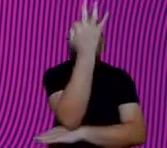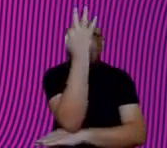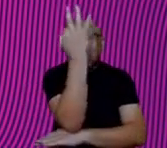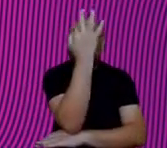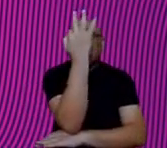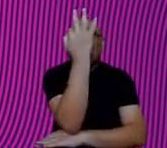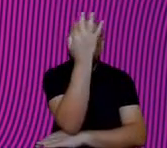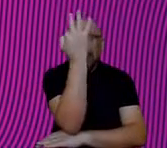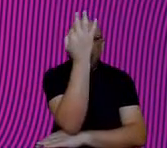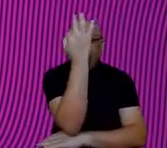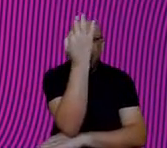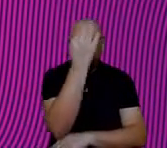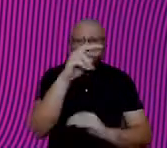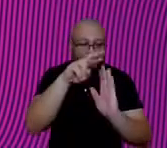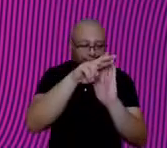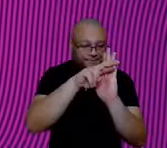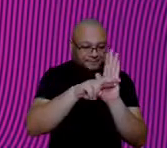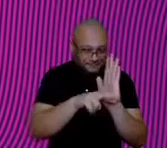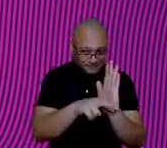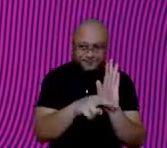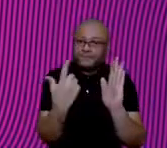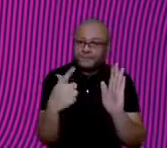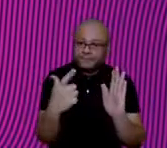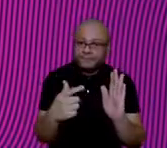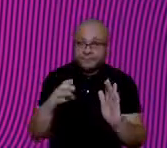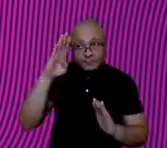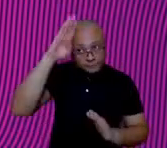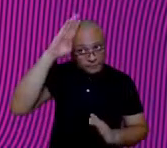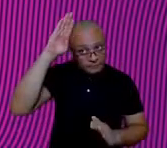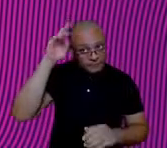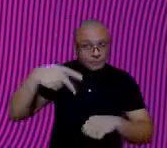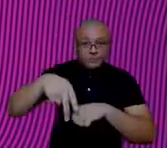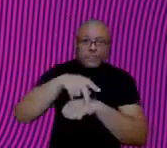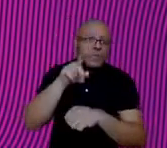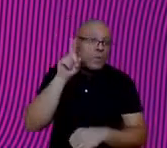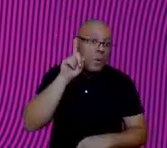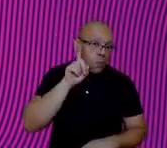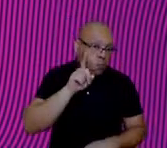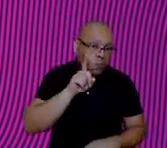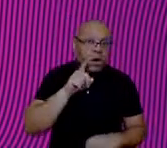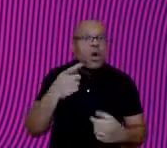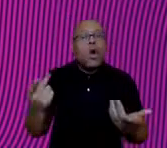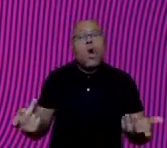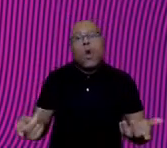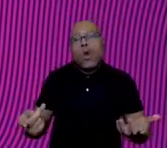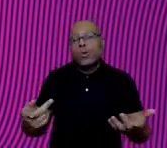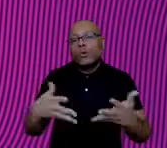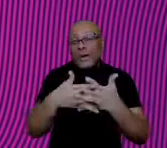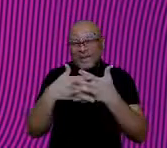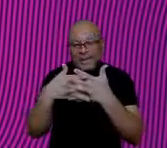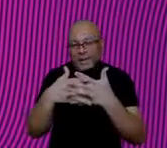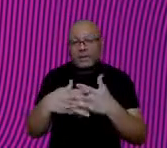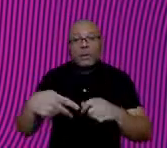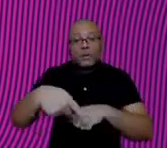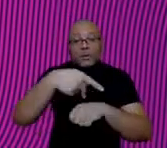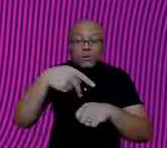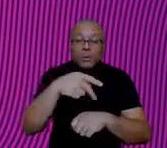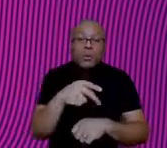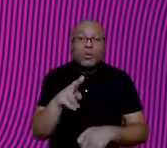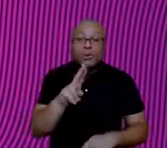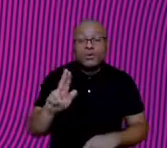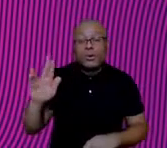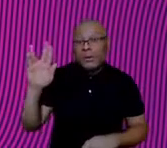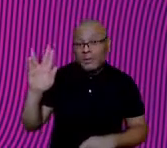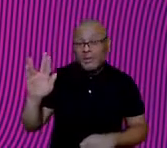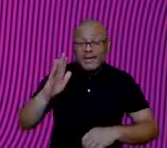protocolos de guidelines da Academia Americana Brasileira de Neurologia em relação ao uso de cannabis, mas a gente sabe que na prática